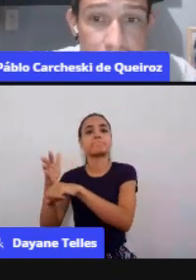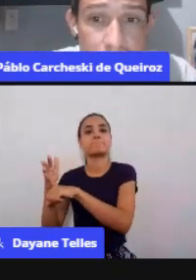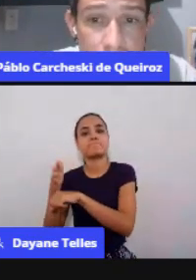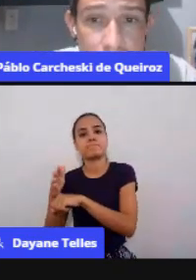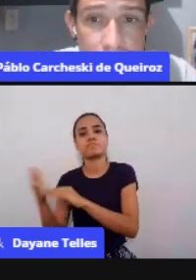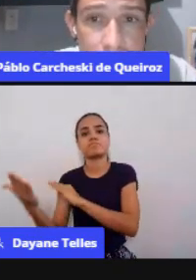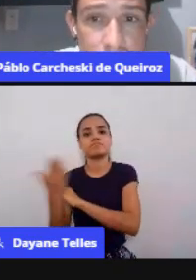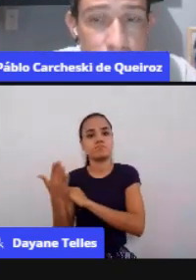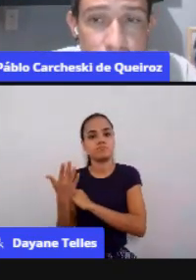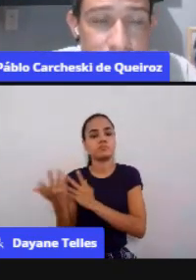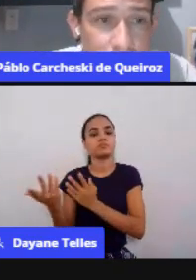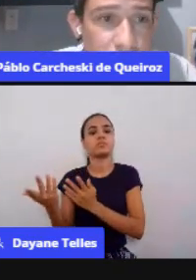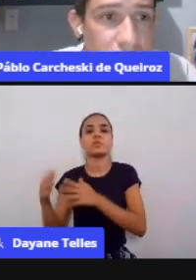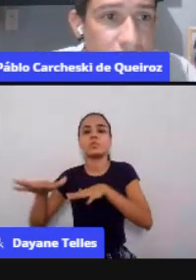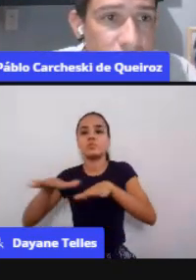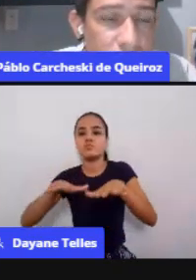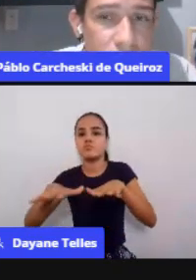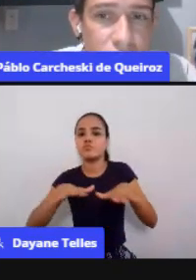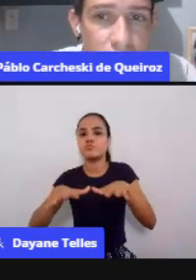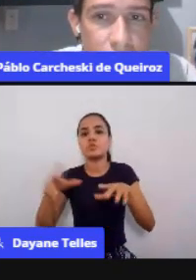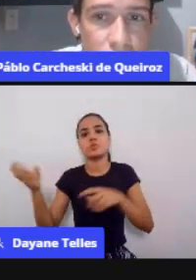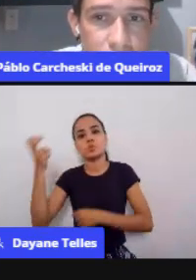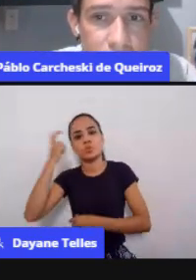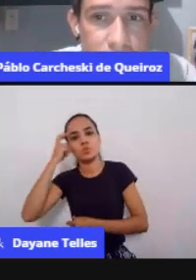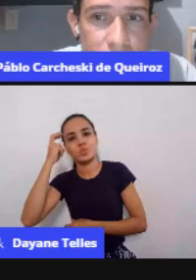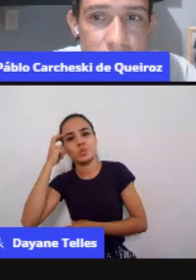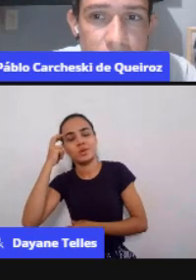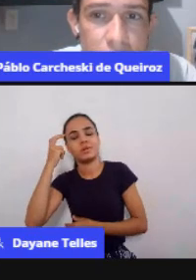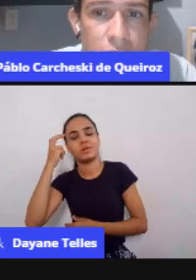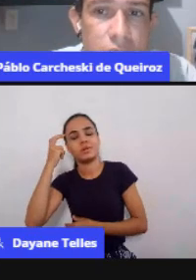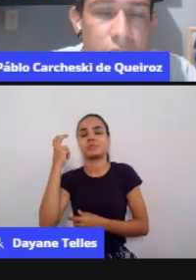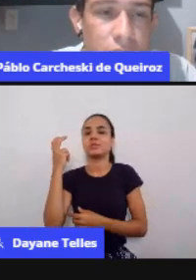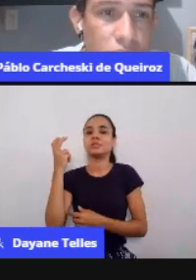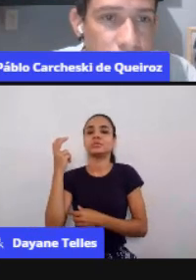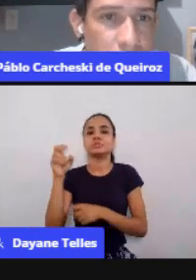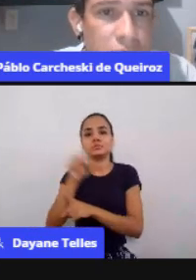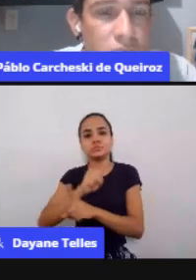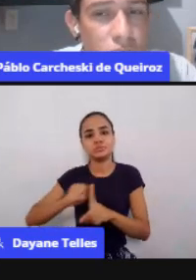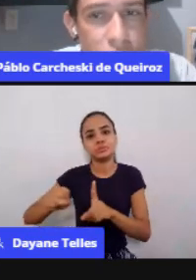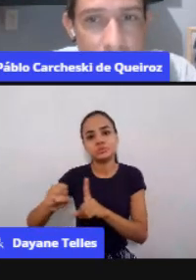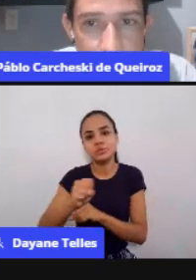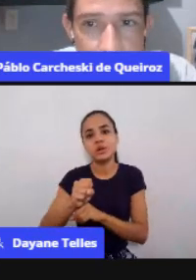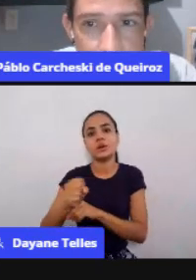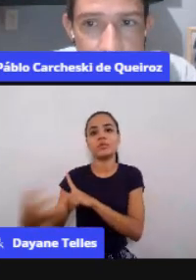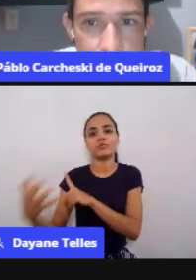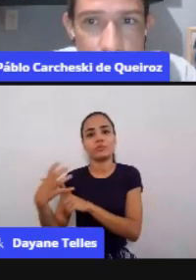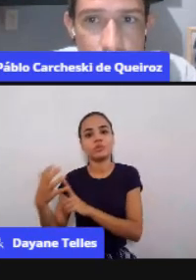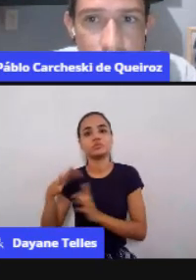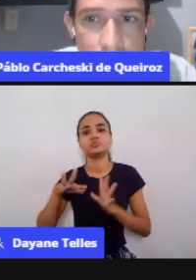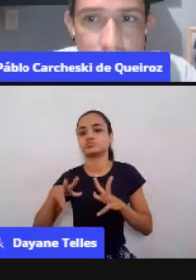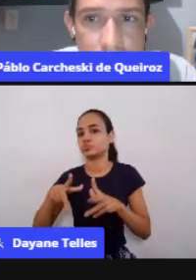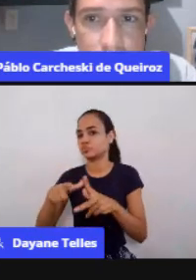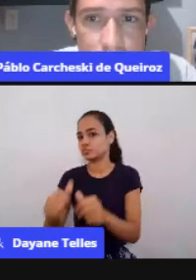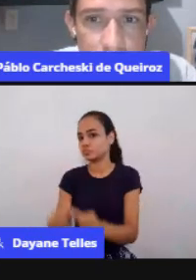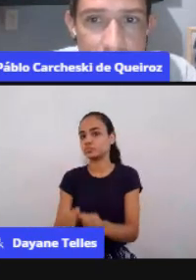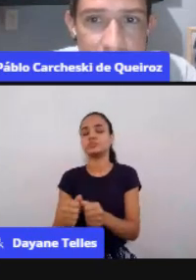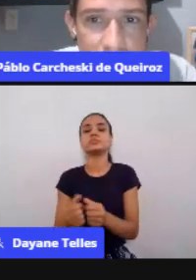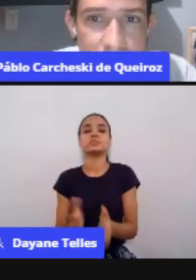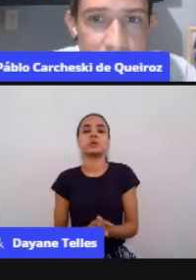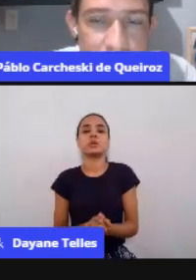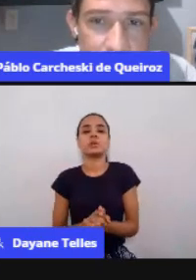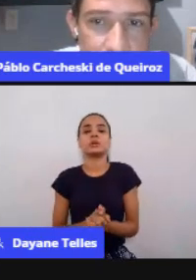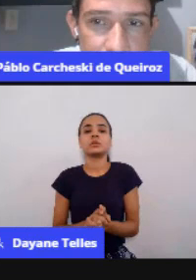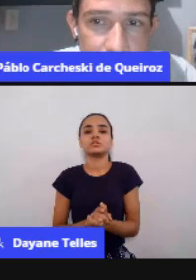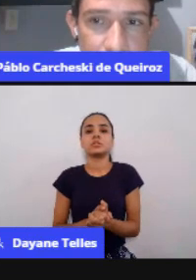Então, isso não vai ser diferente, Isso acontece aqui, na nossa formação e no nosso trabalho. Então, com essas